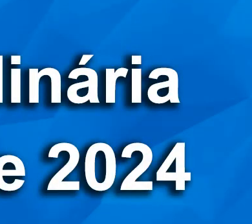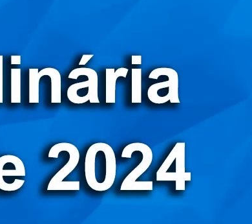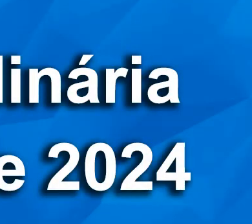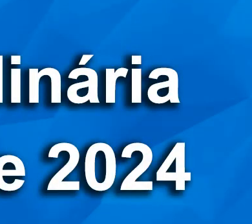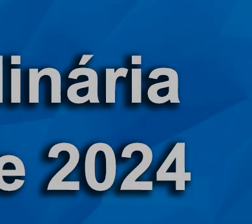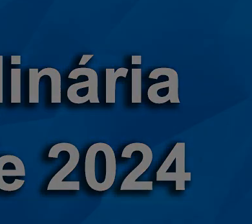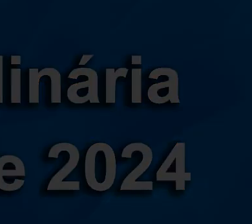vereador